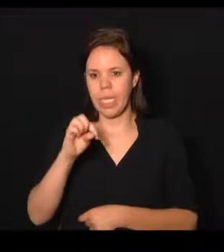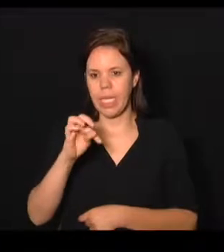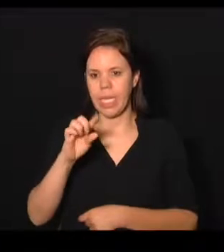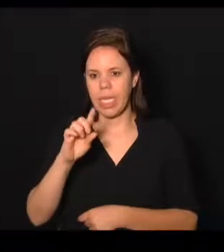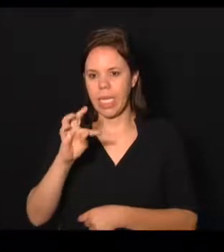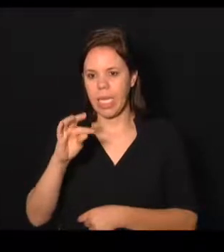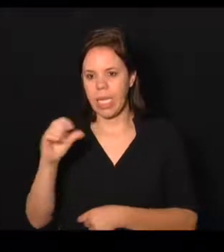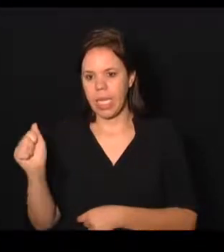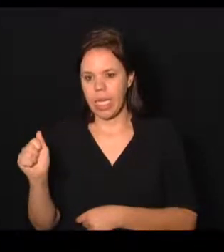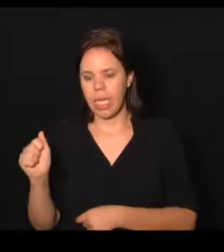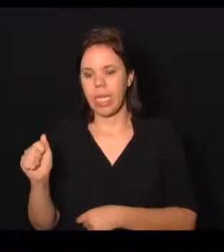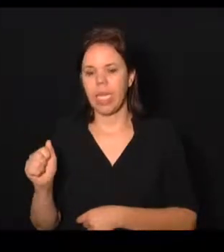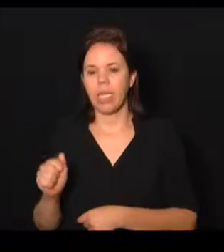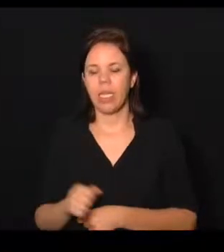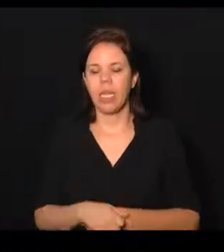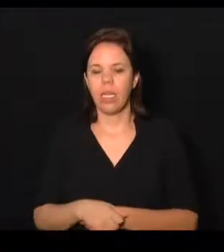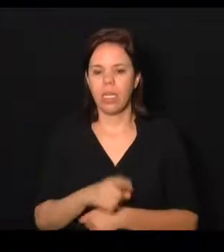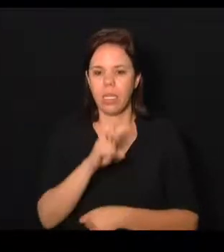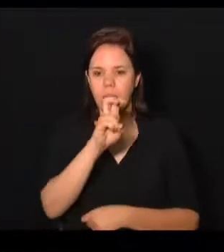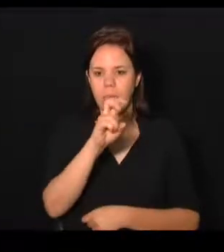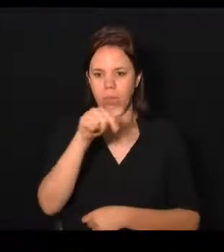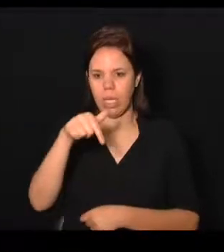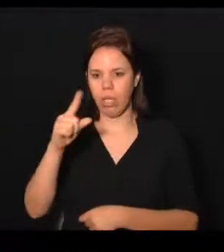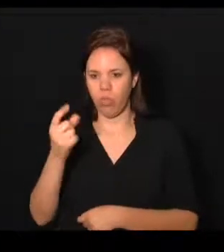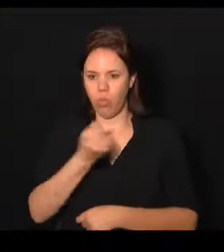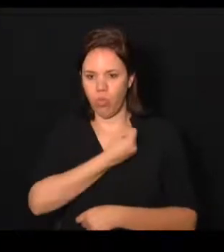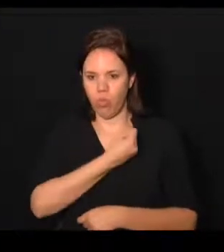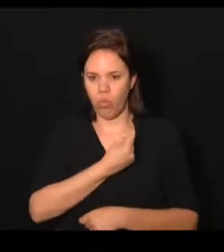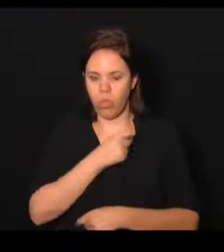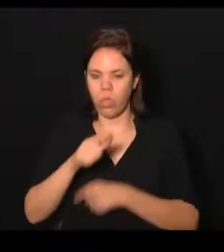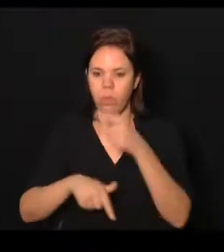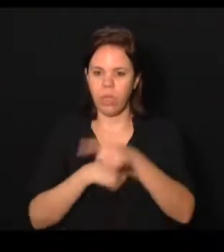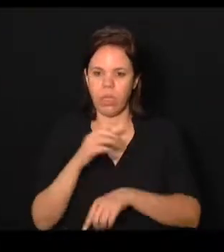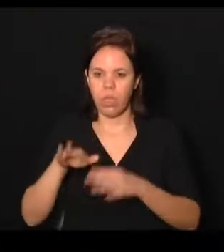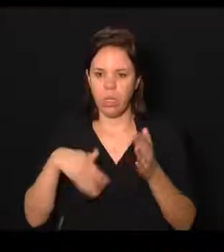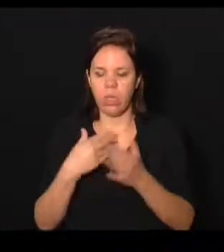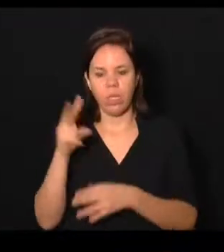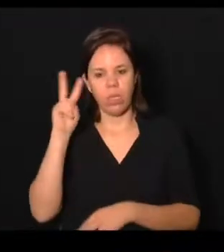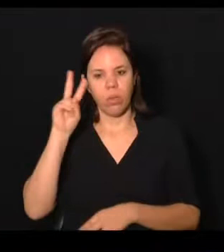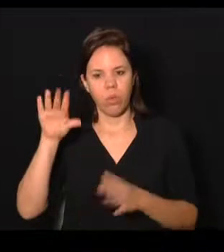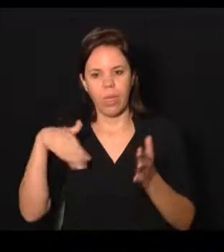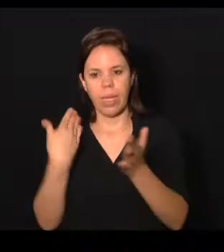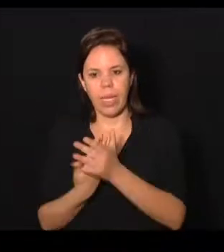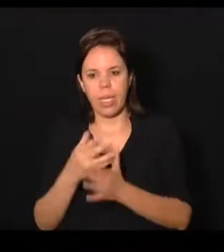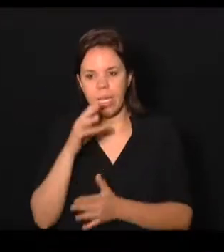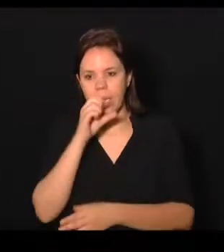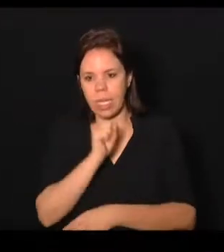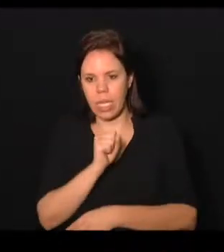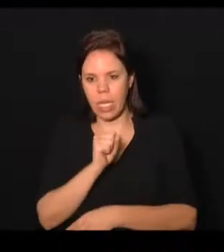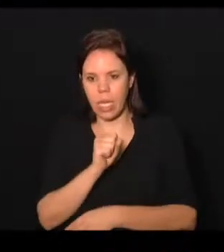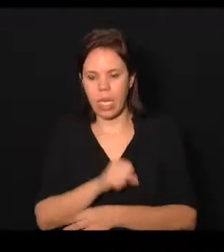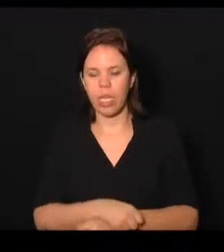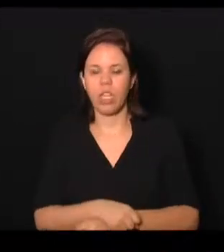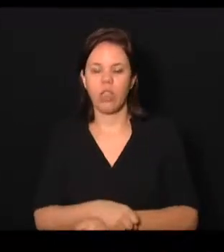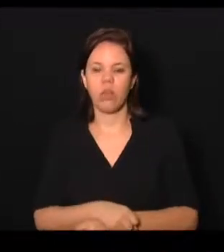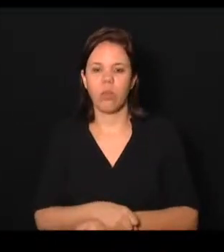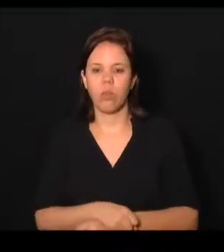a sábado, das 8 às 14 horas. O Centro de Hematologia atende cerca de